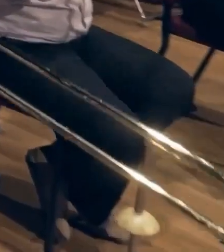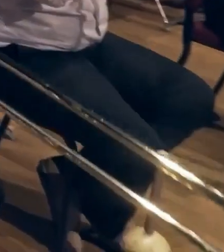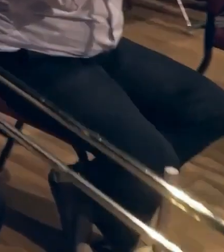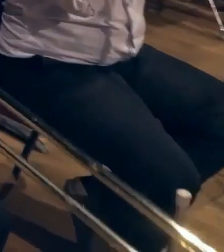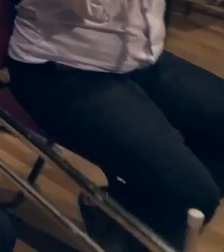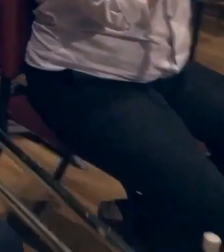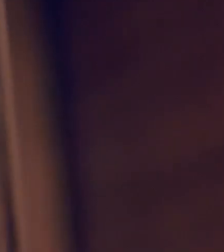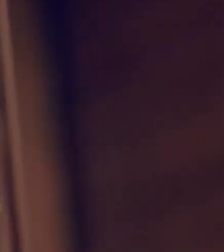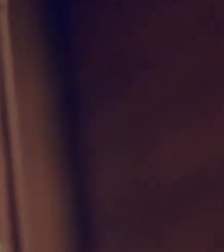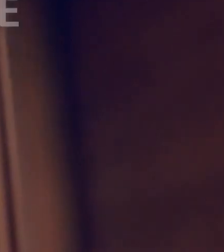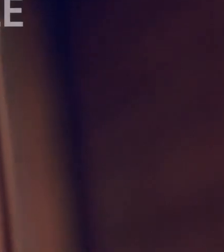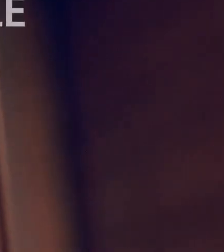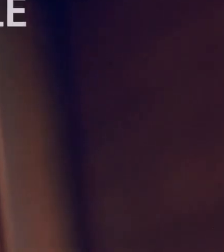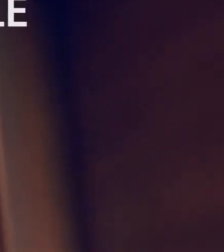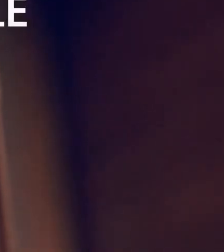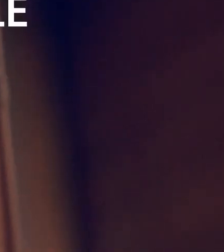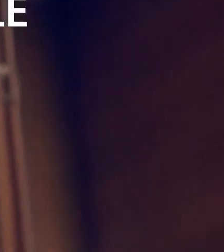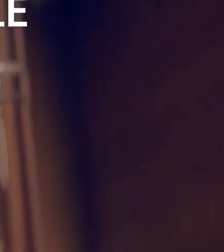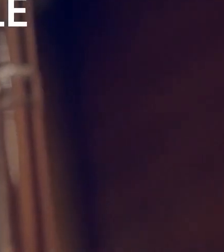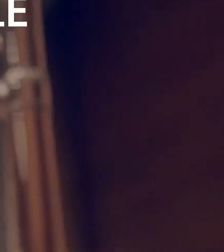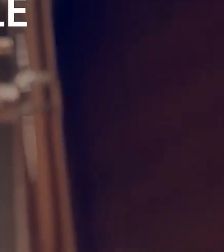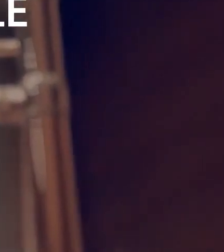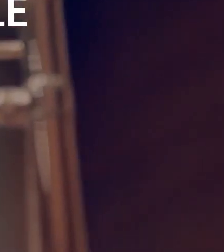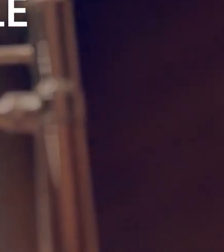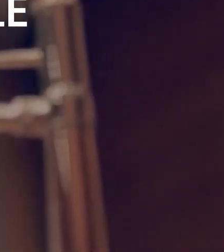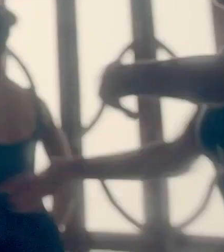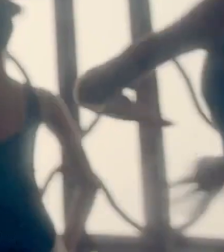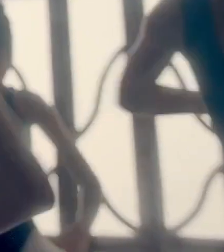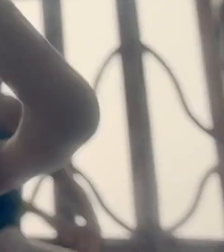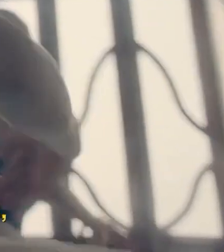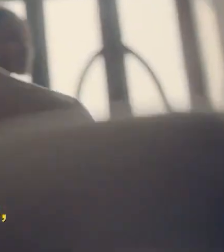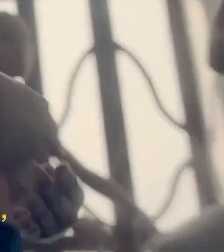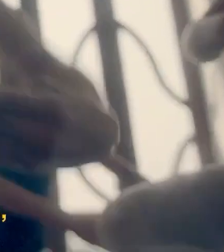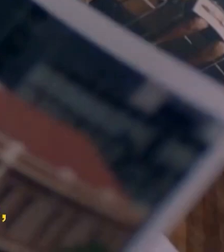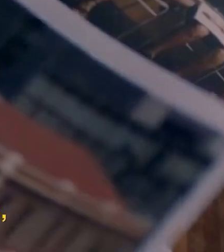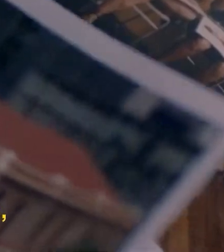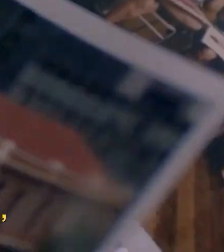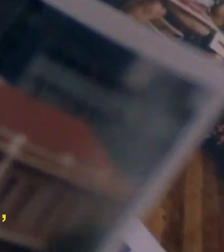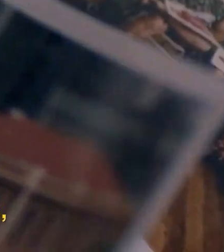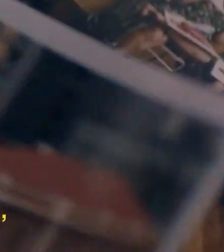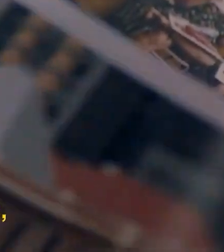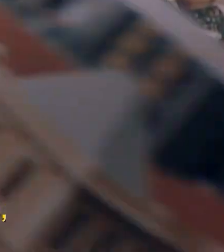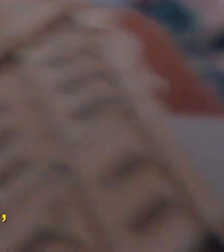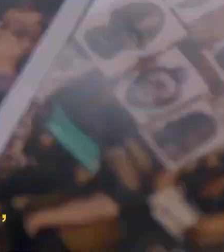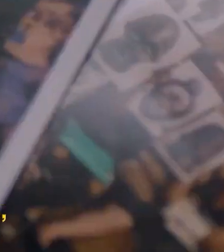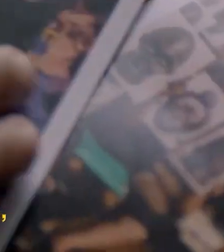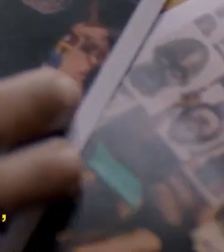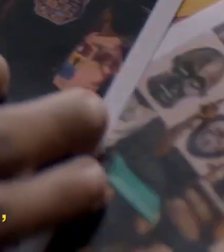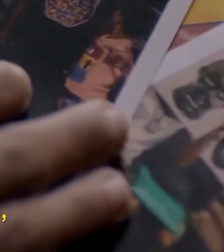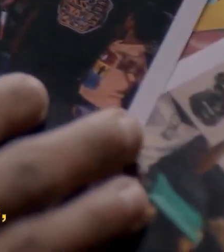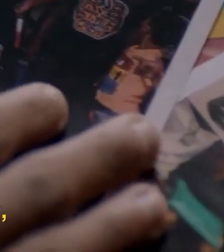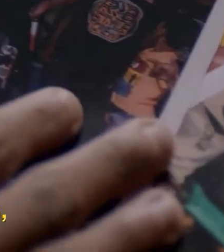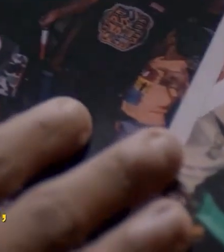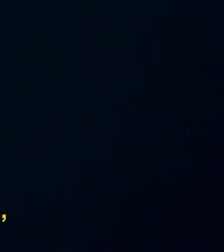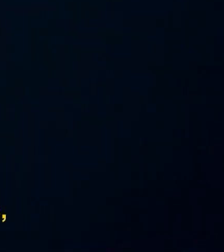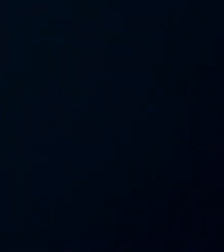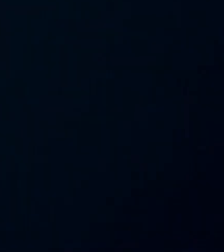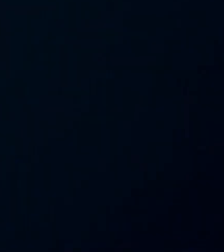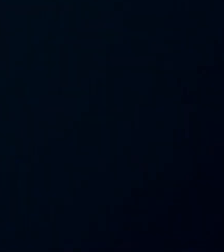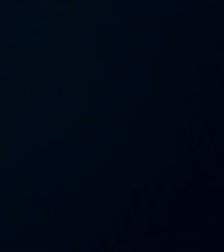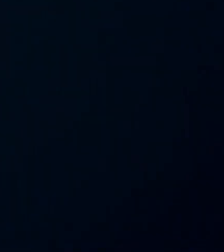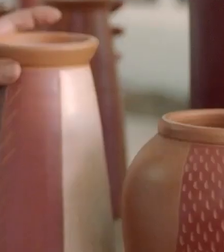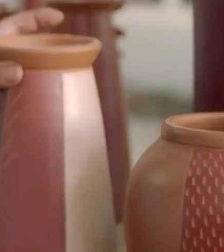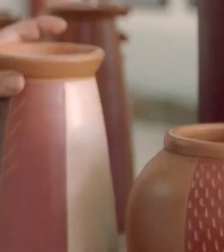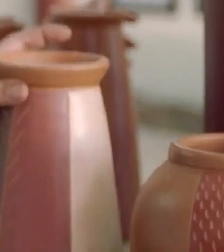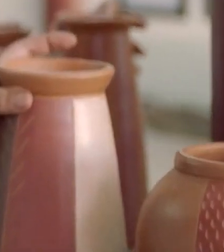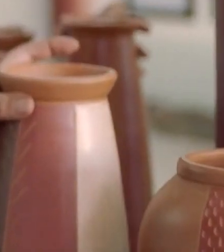diversas pessoas performando atividades culturais, como tocando instrumentos, dançando, visitando